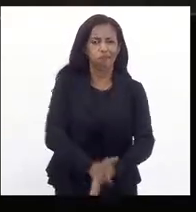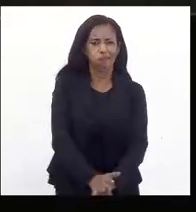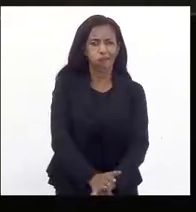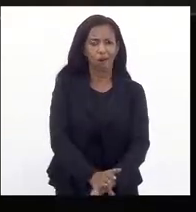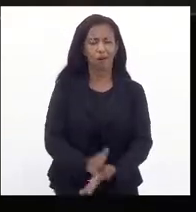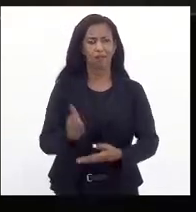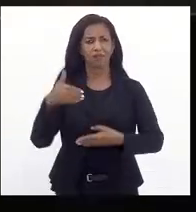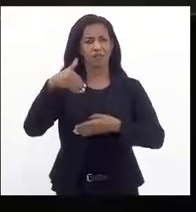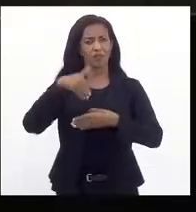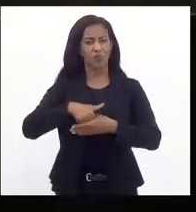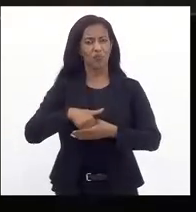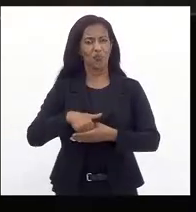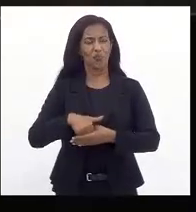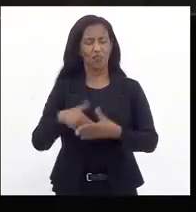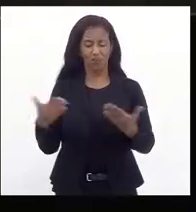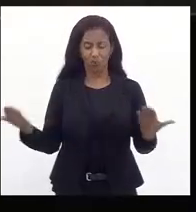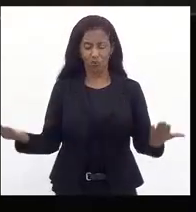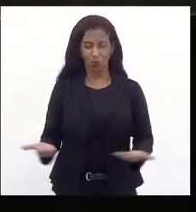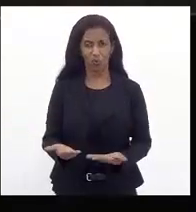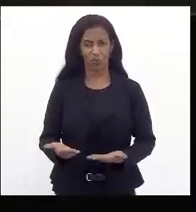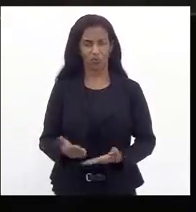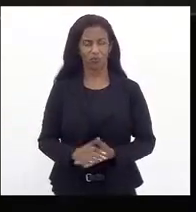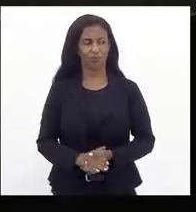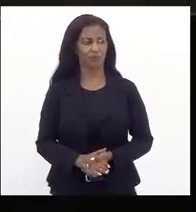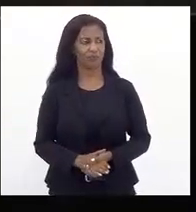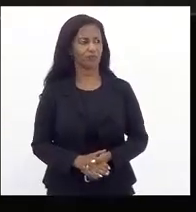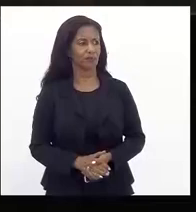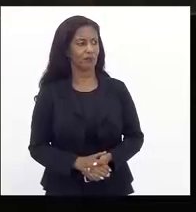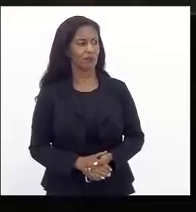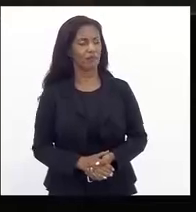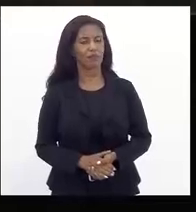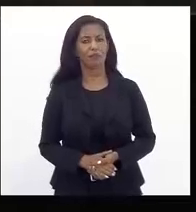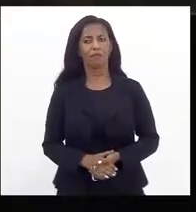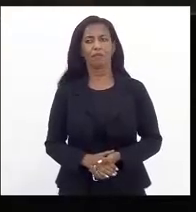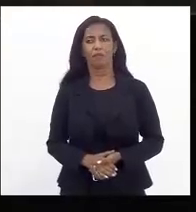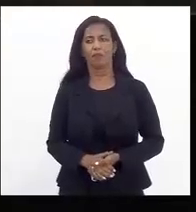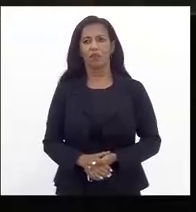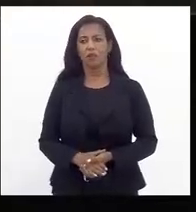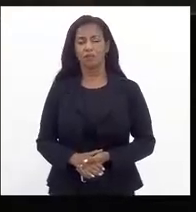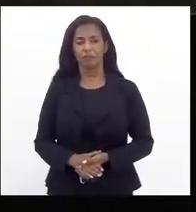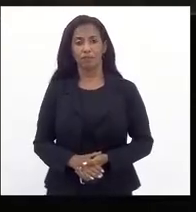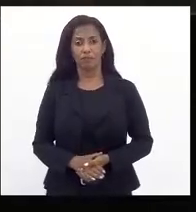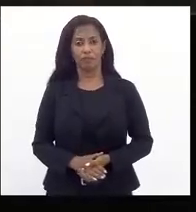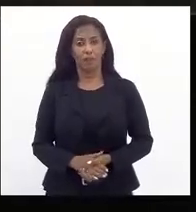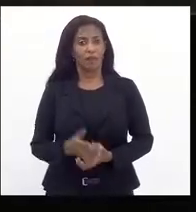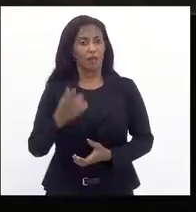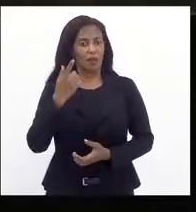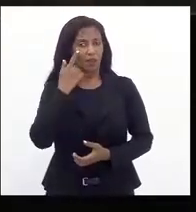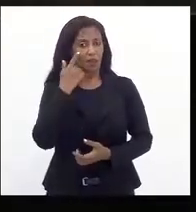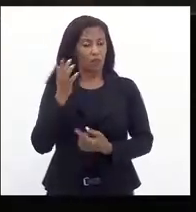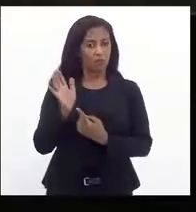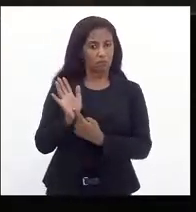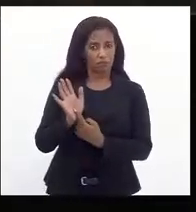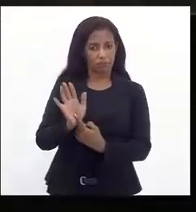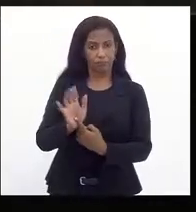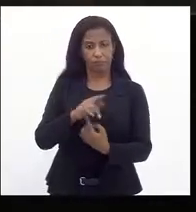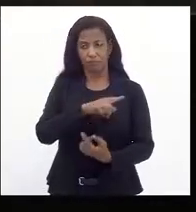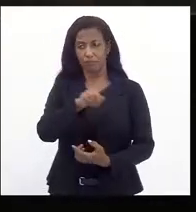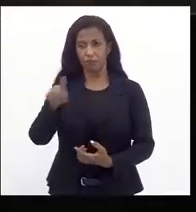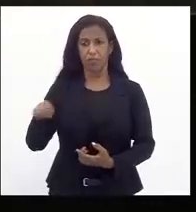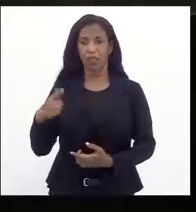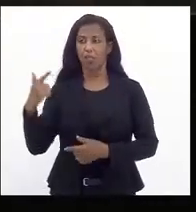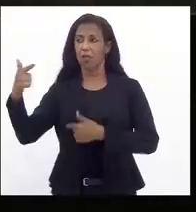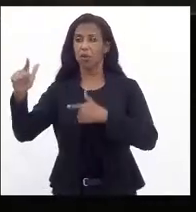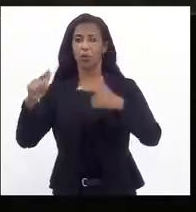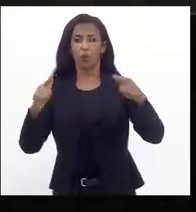está sendo votado nessa casa na data de hoje eu quero que falar quem